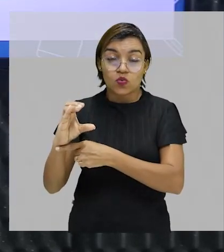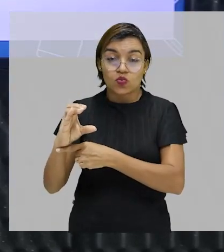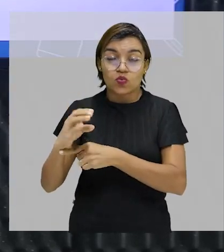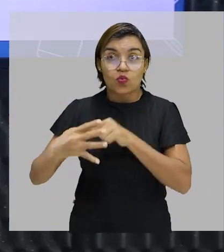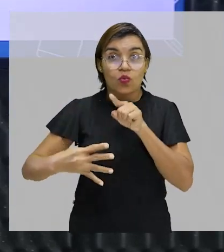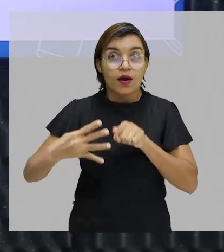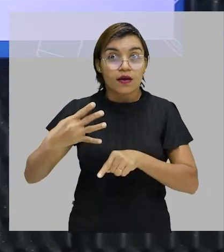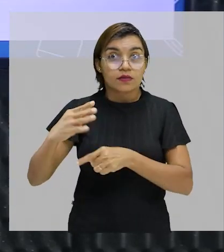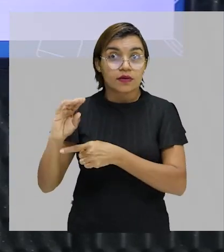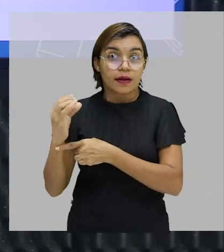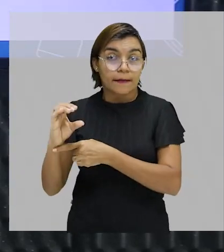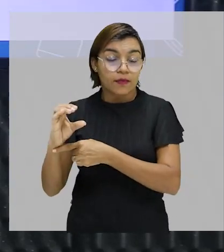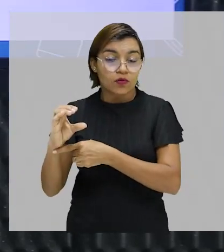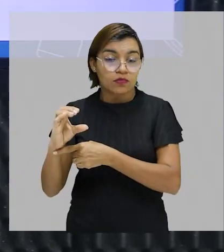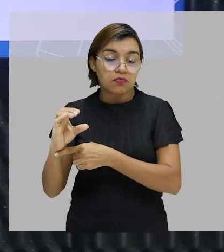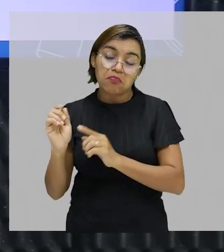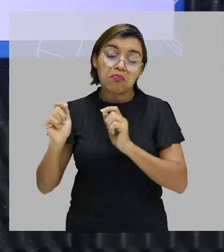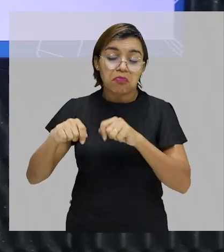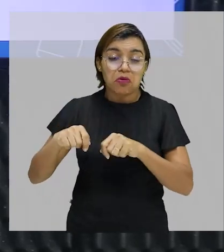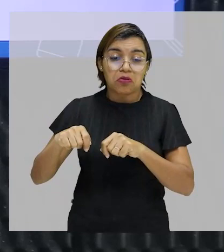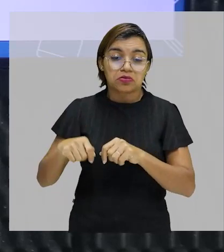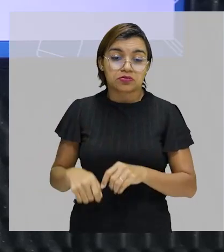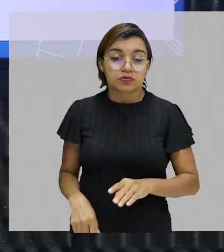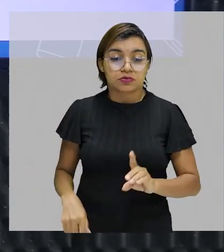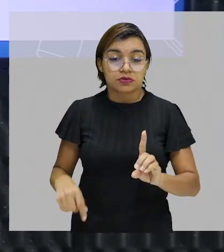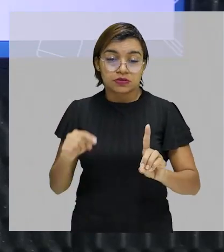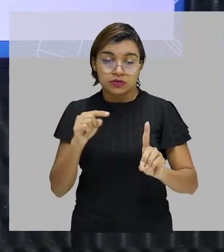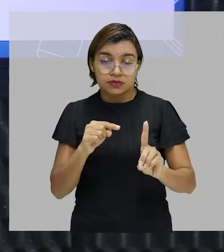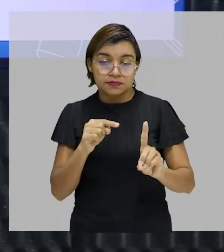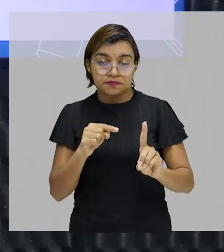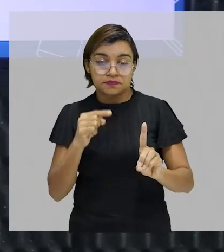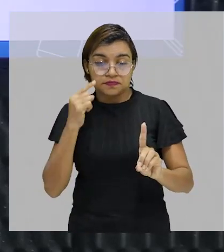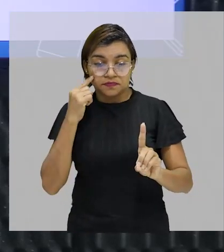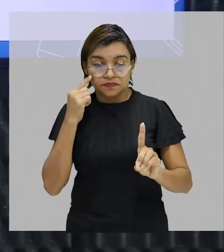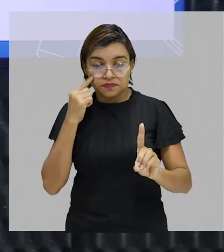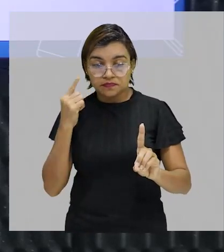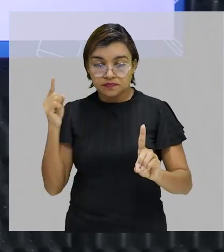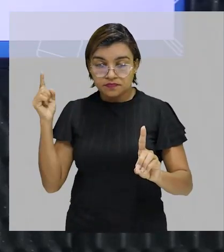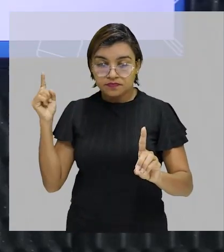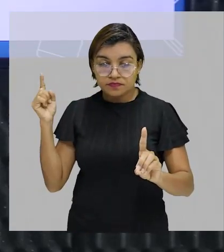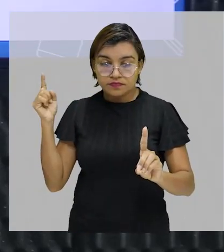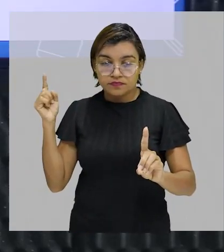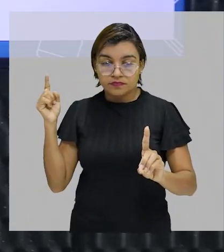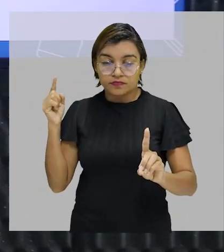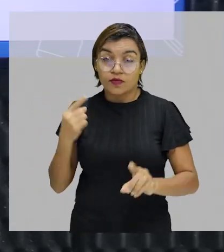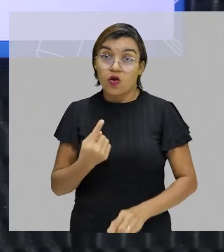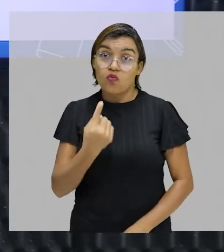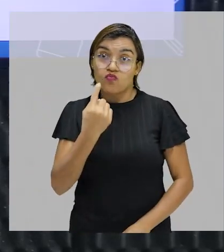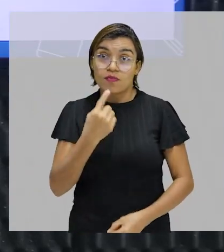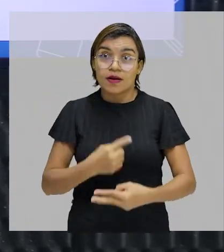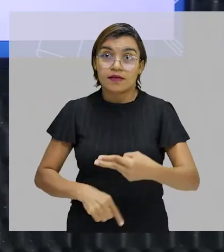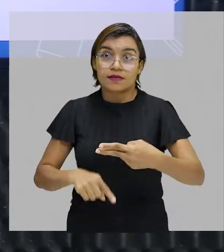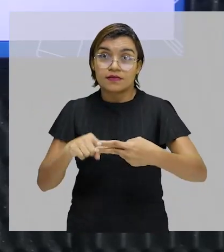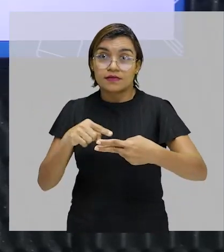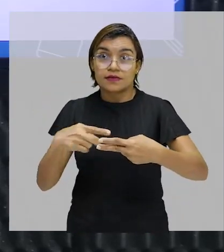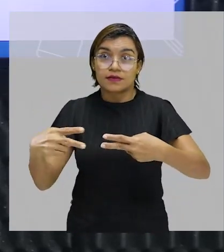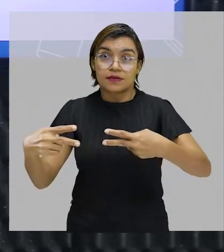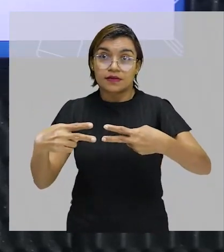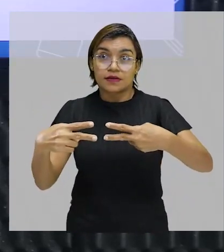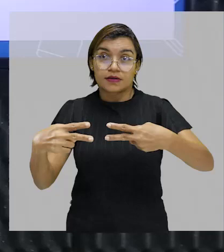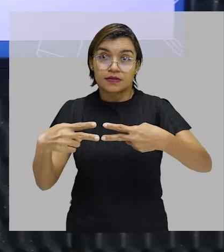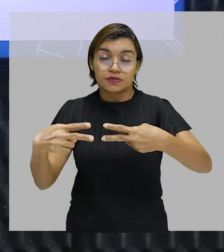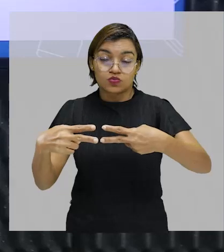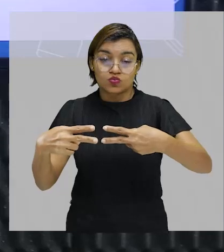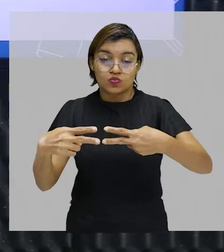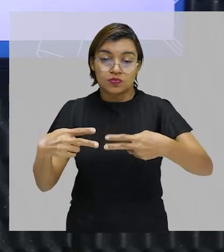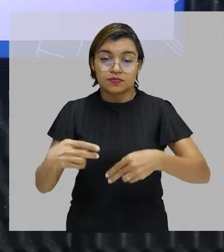Então, pode ser uma possibilidade. Na letra D, eu só tenho disponível uma ligação dupla. Na